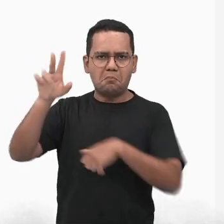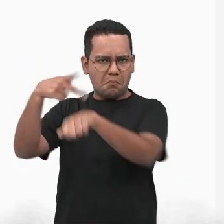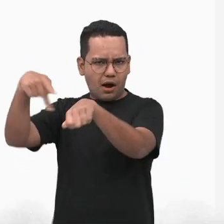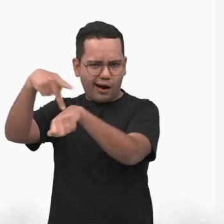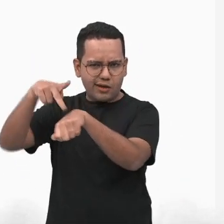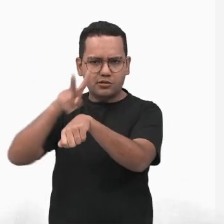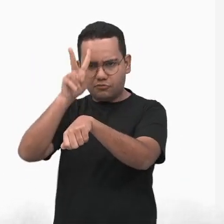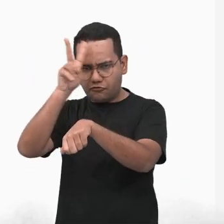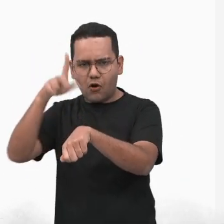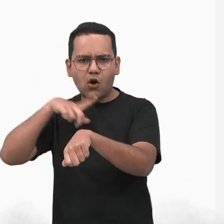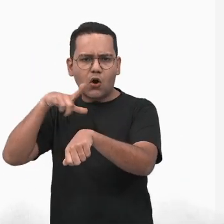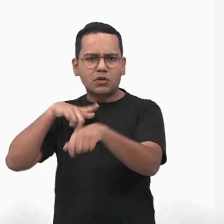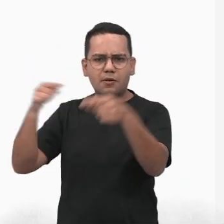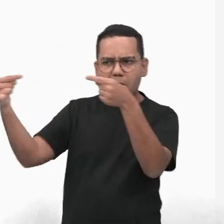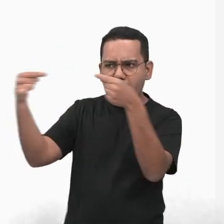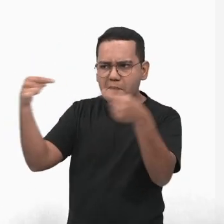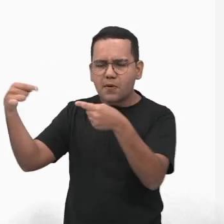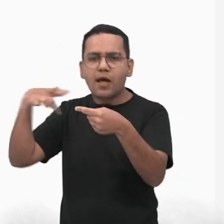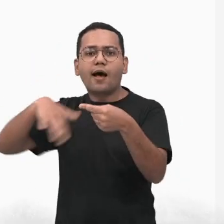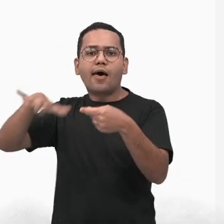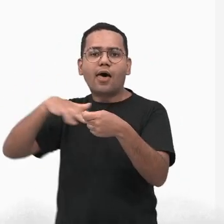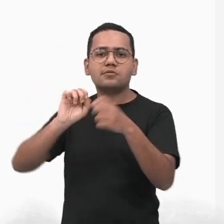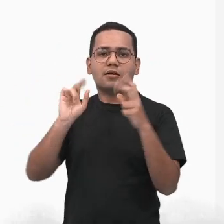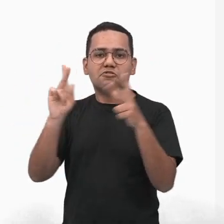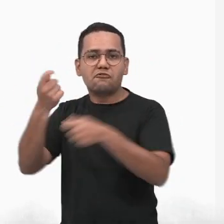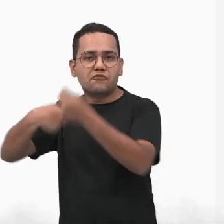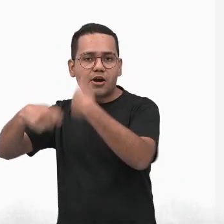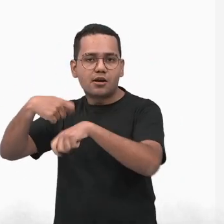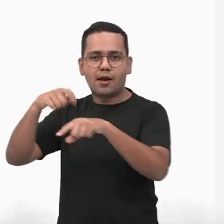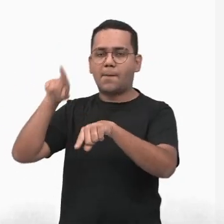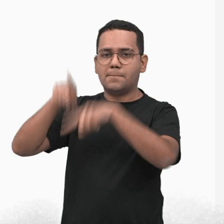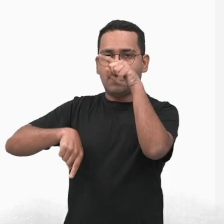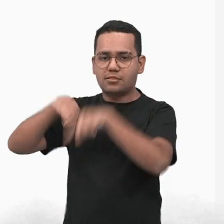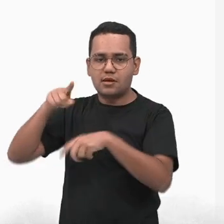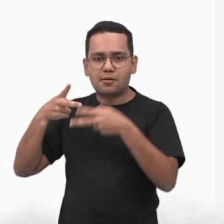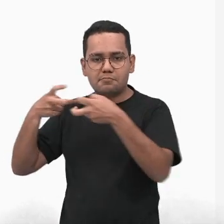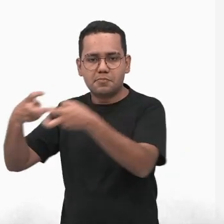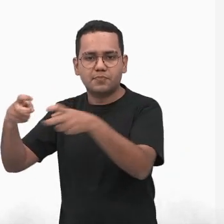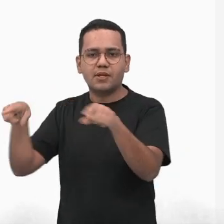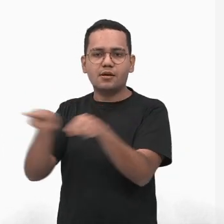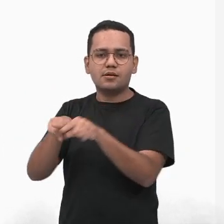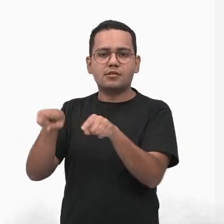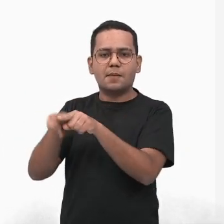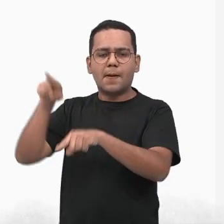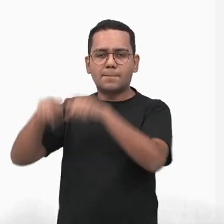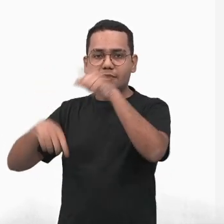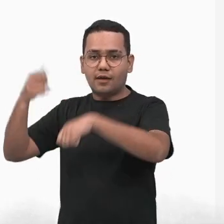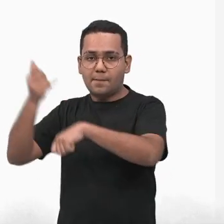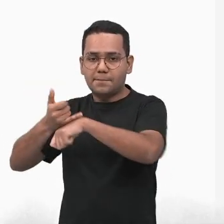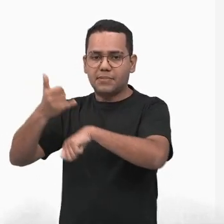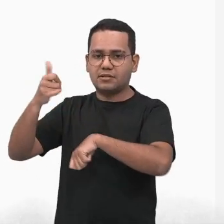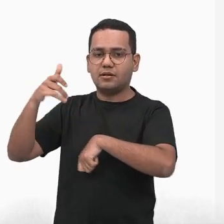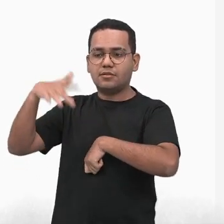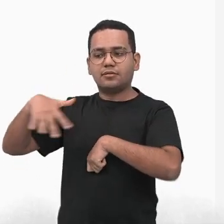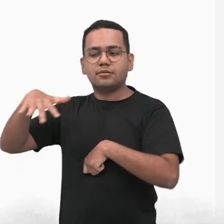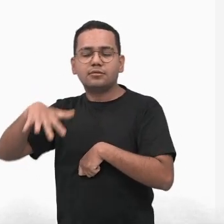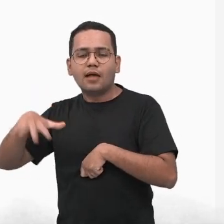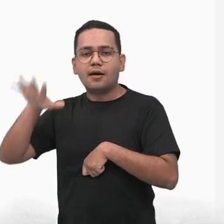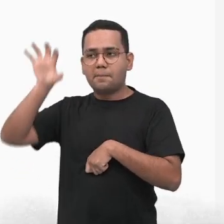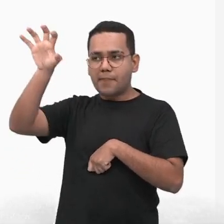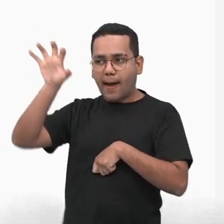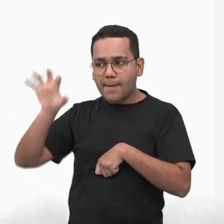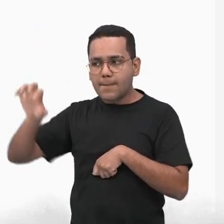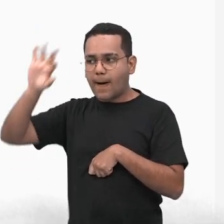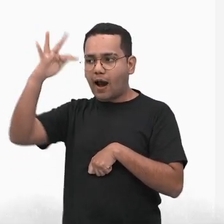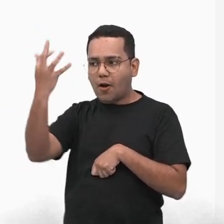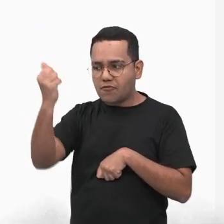disputavam entre si mercado consumidor, matéria-prima e metais preciosos na África e também na Ásia,